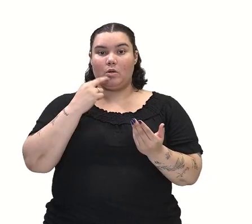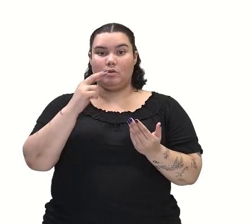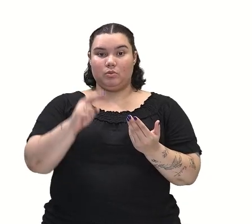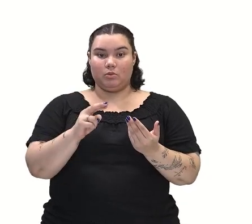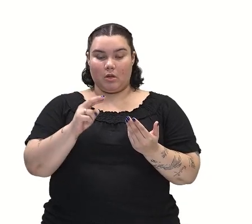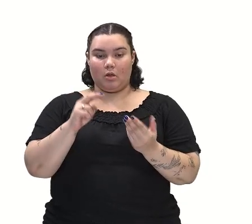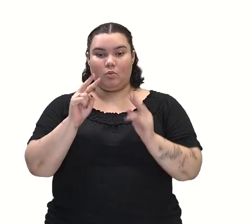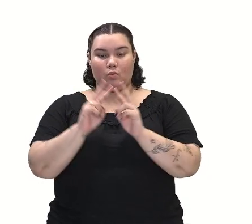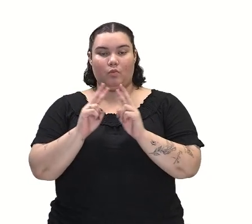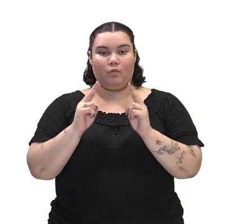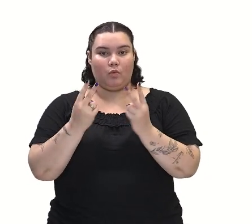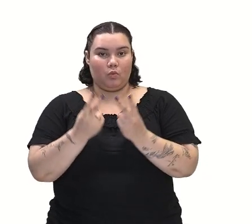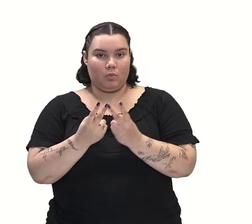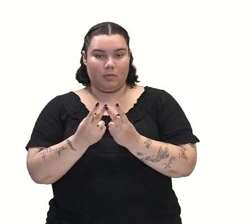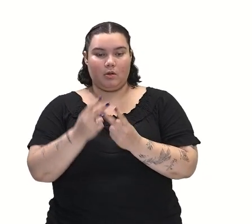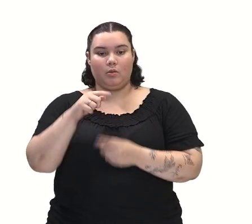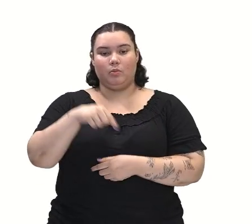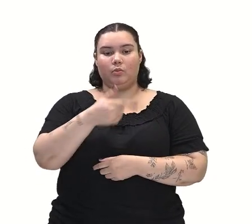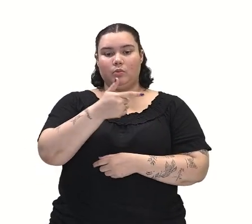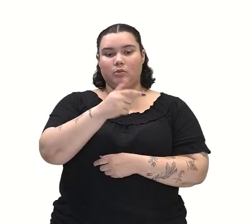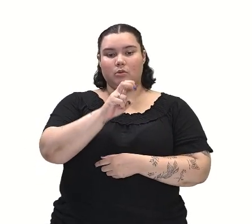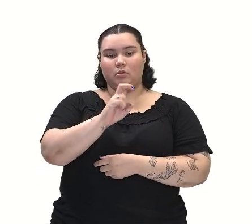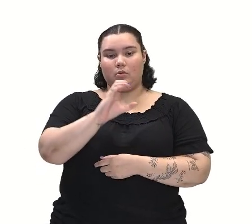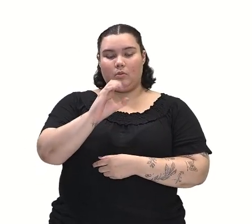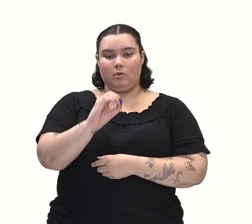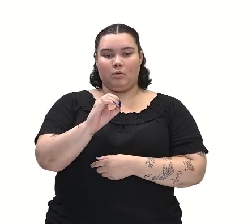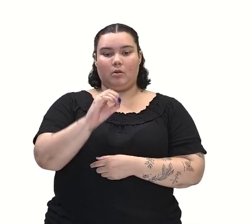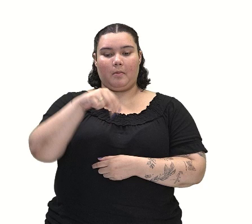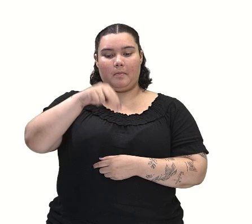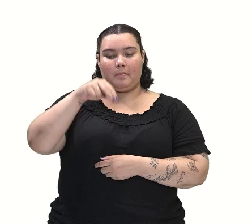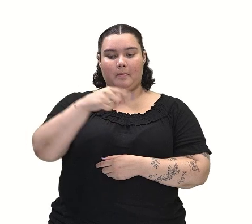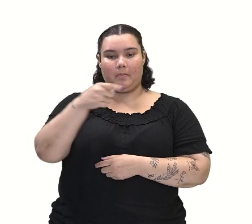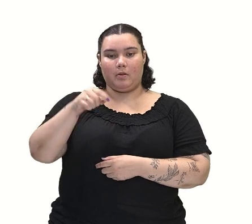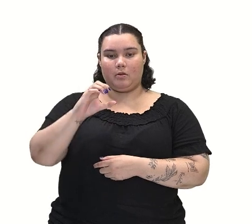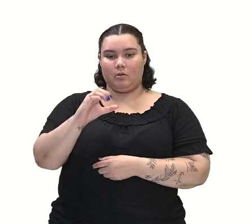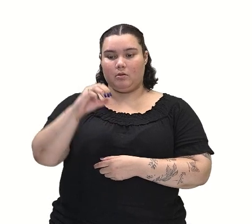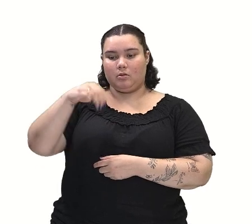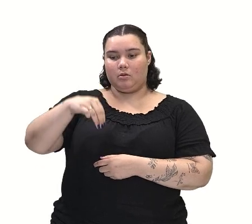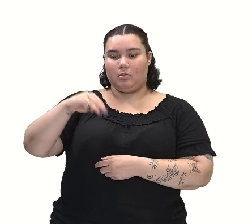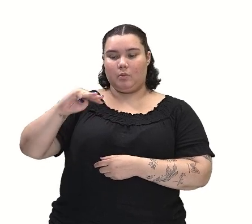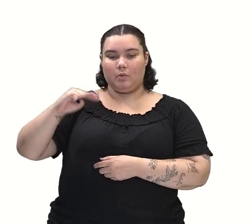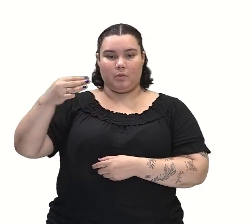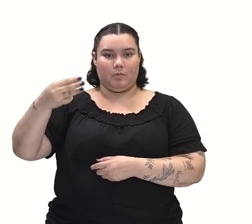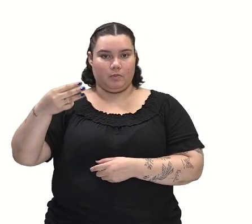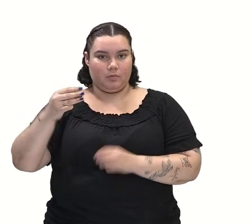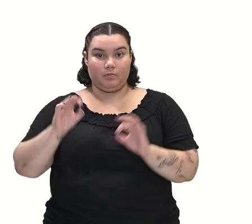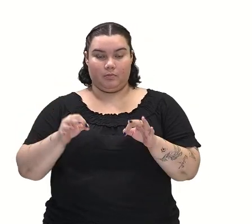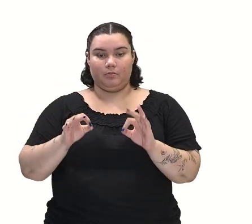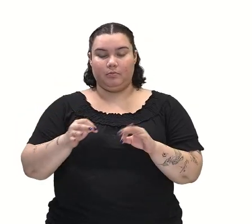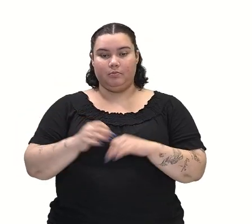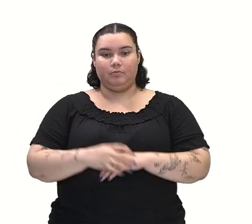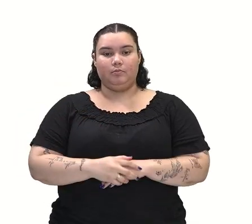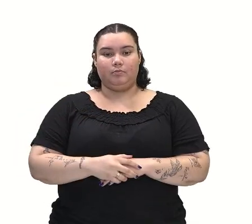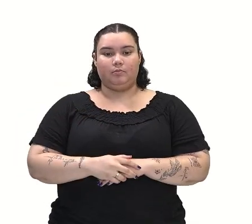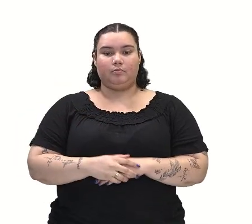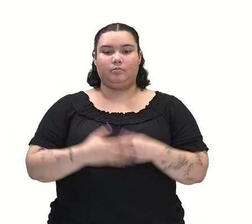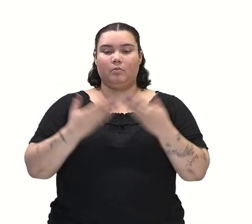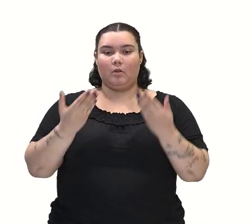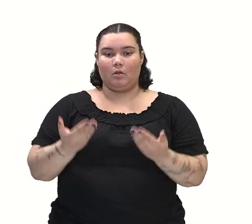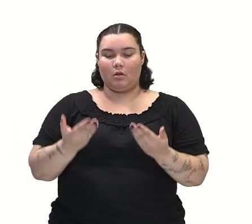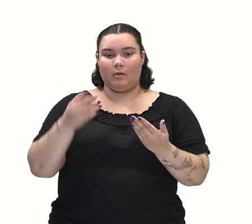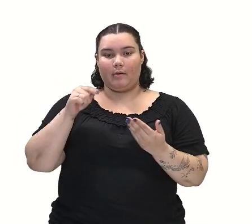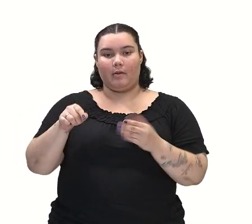volume é 250 π centímetros cúbicos, né? E aí, assim como